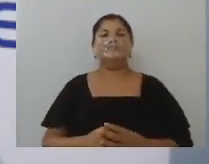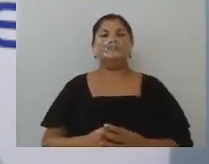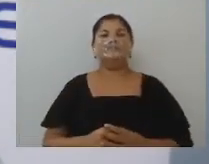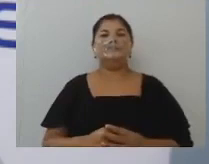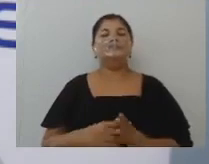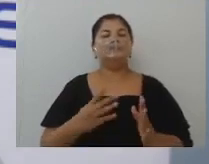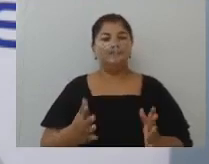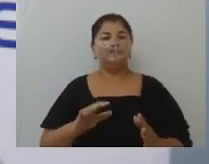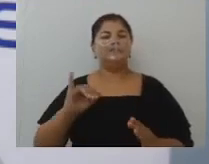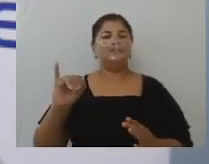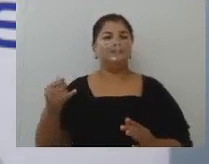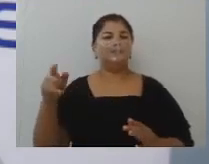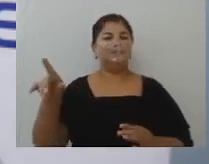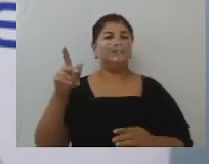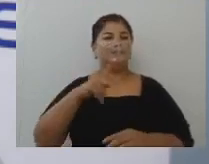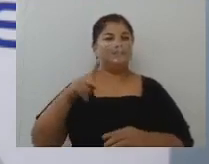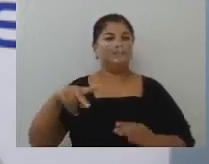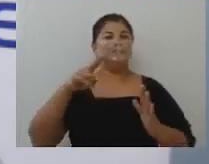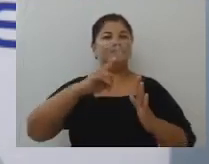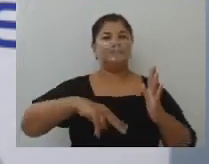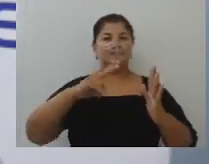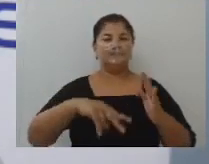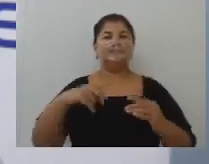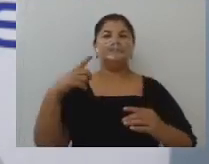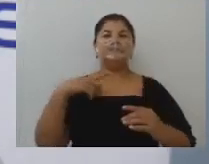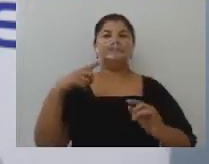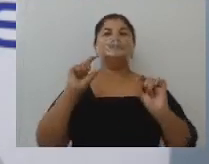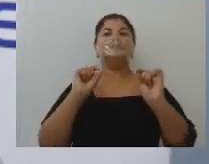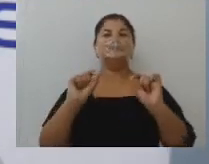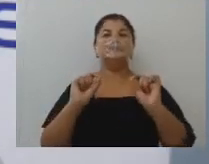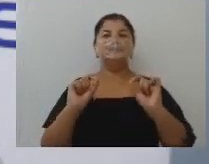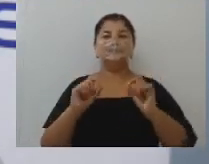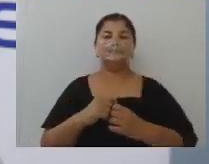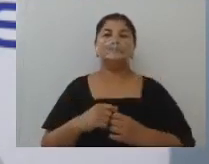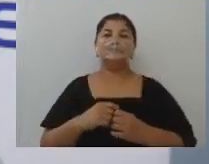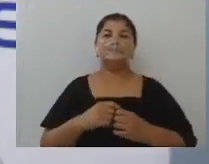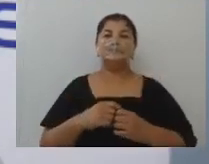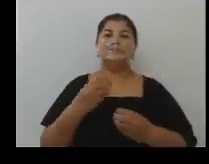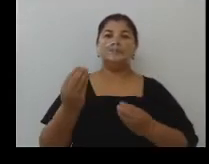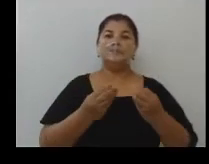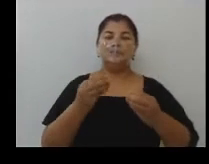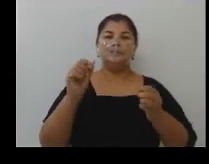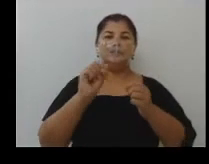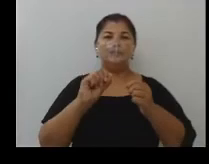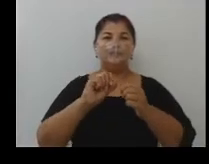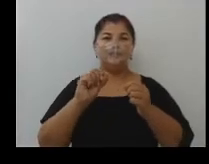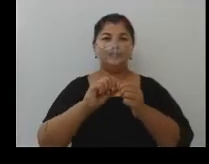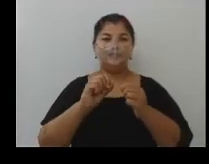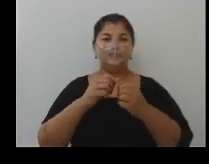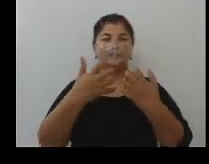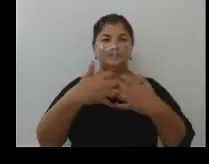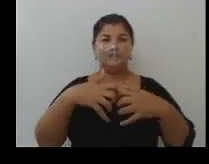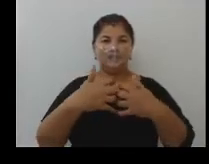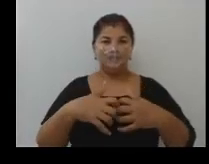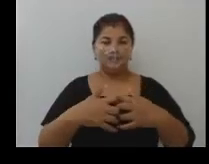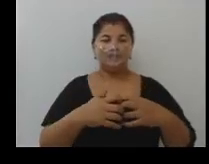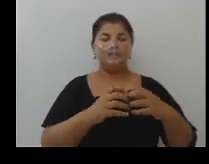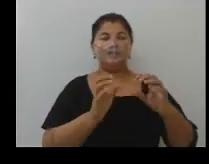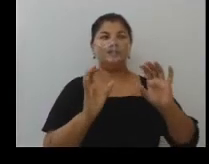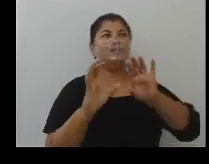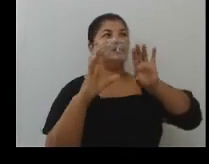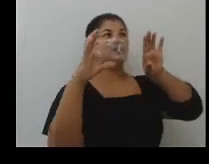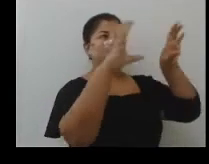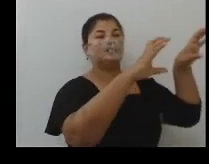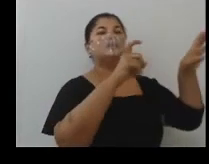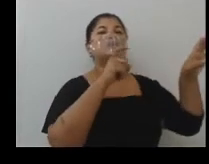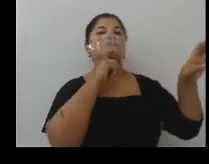Vou ler para vocês, tá certo? Ele está escrito assim. Para a instalação de um aparelho de ar-condicionado,